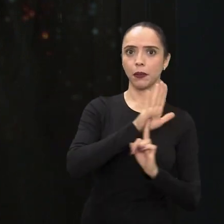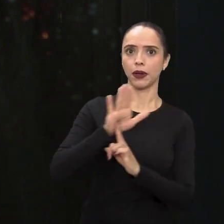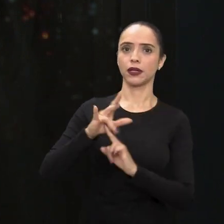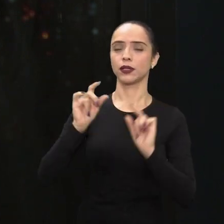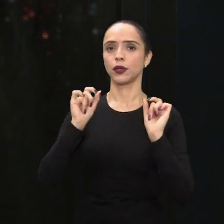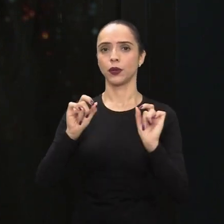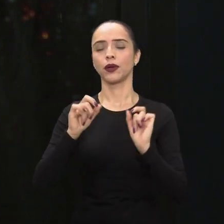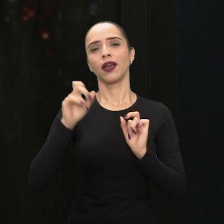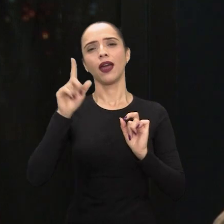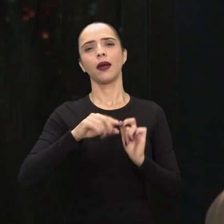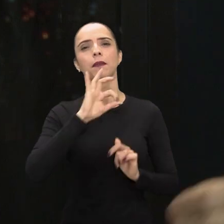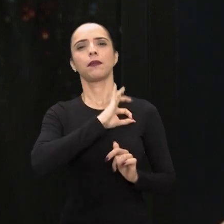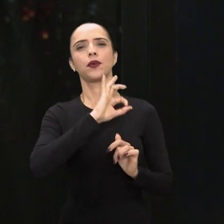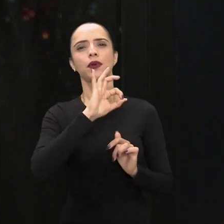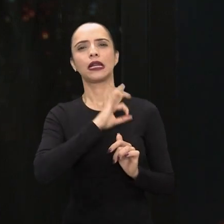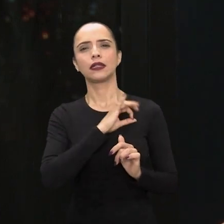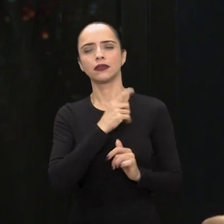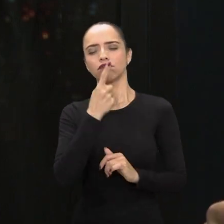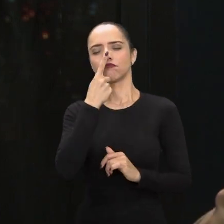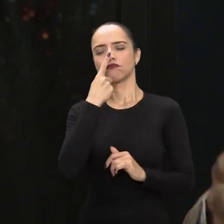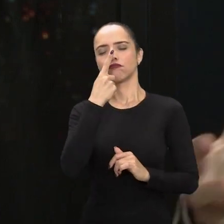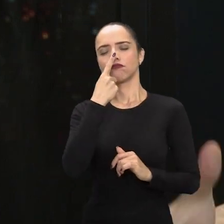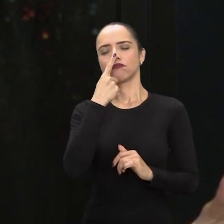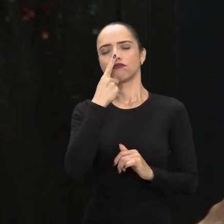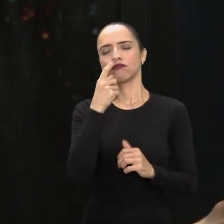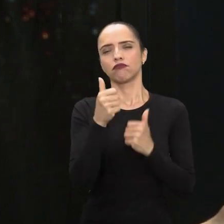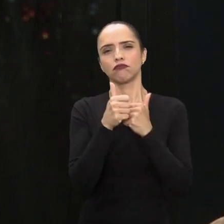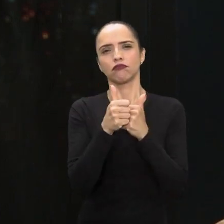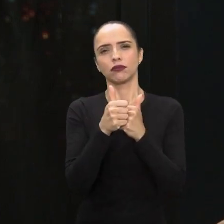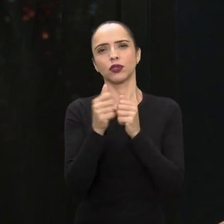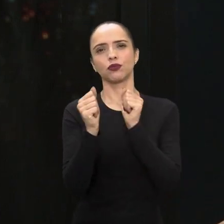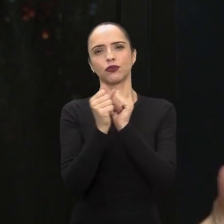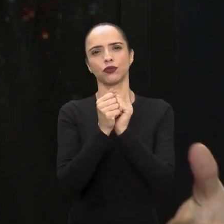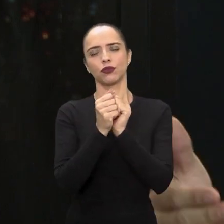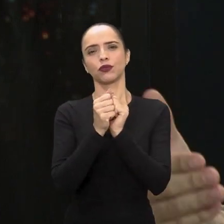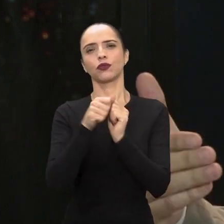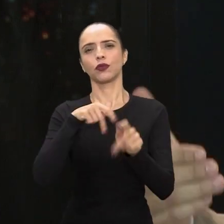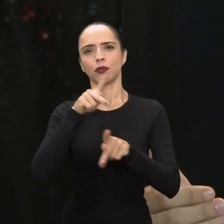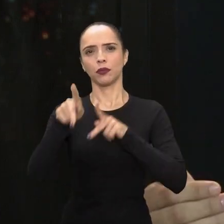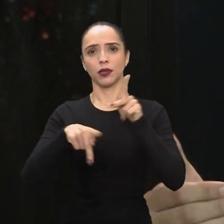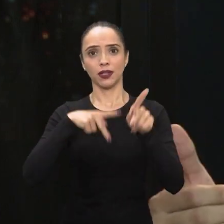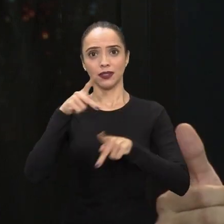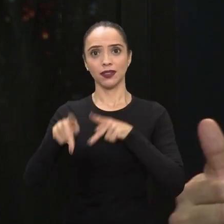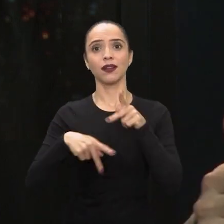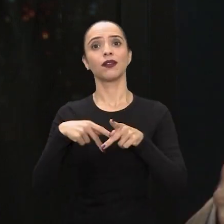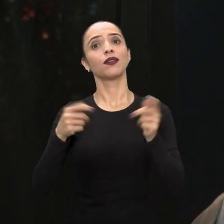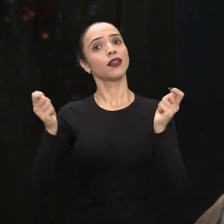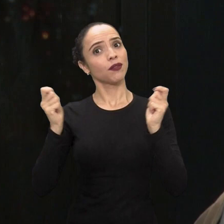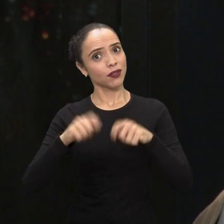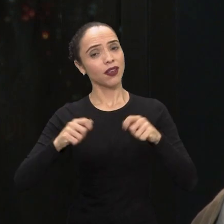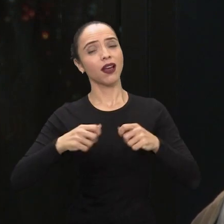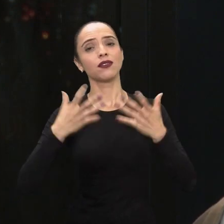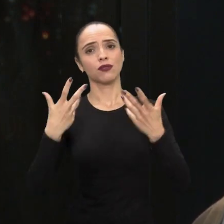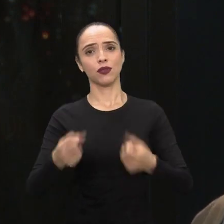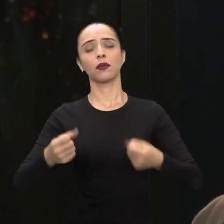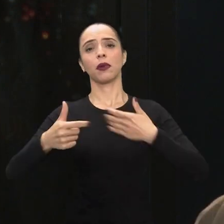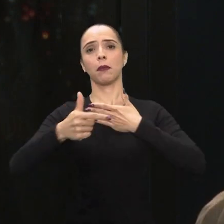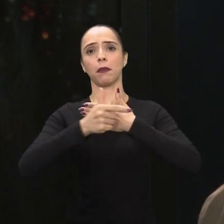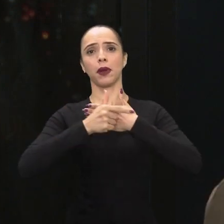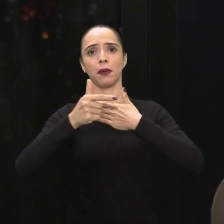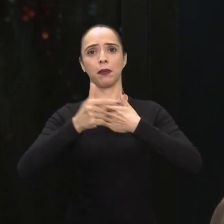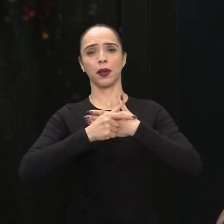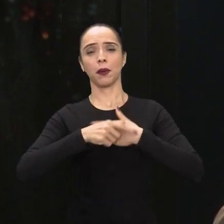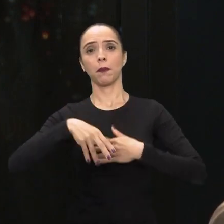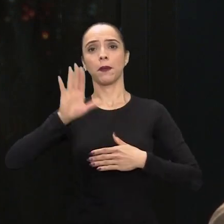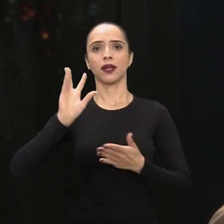uma polícia mais próxima da população a polícia comunitária uma polícia menos militarizada ela teria condição de assumir um papel de